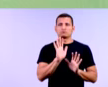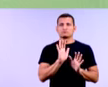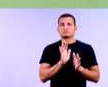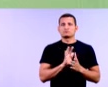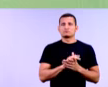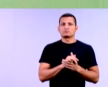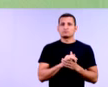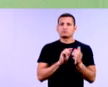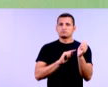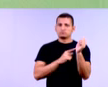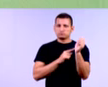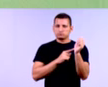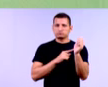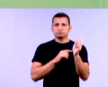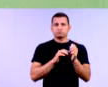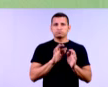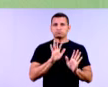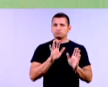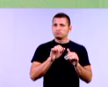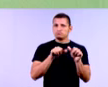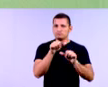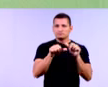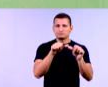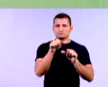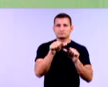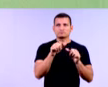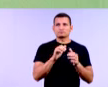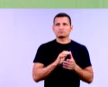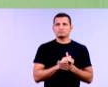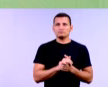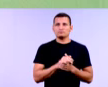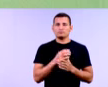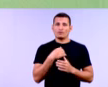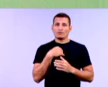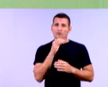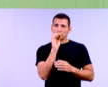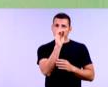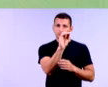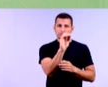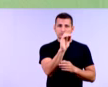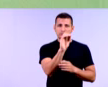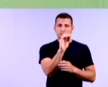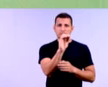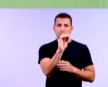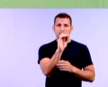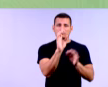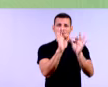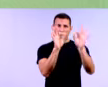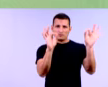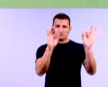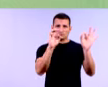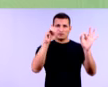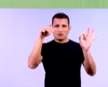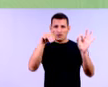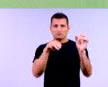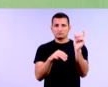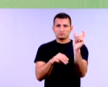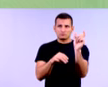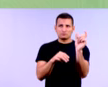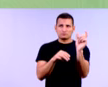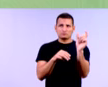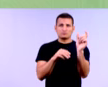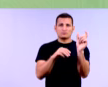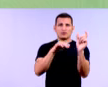de preposição, mas preposição mesmo não varia. Então, quando eu coloco em, eu formo, por exemplo, em anexo,